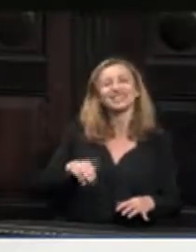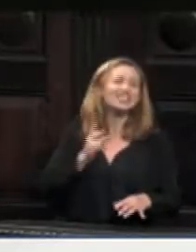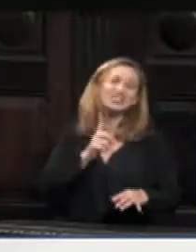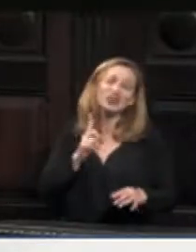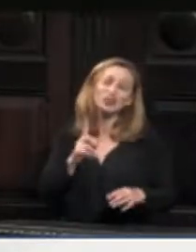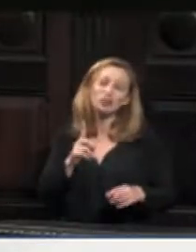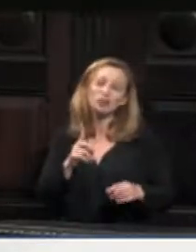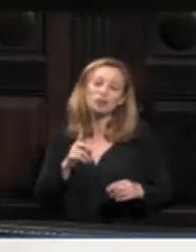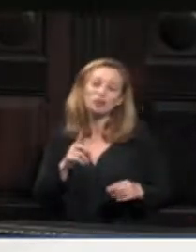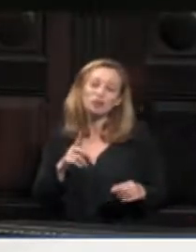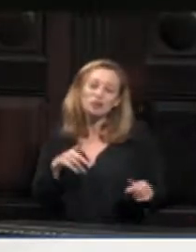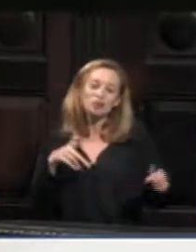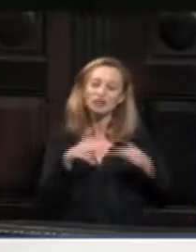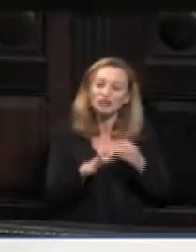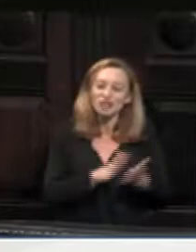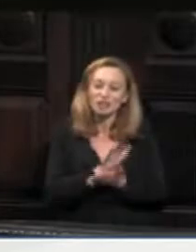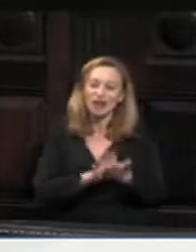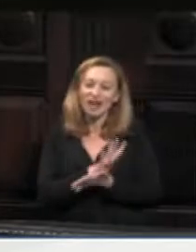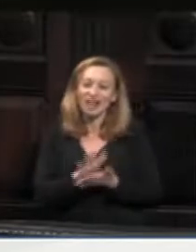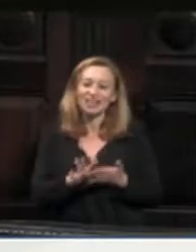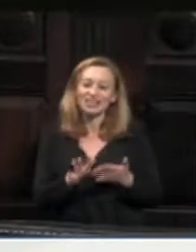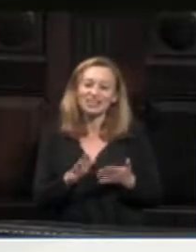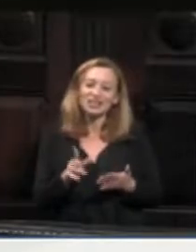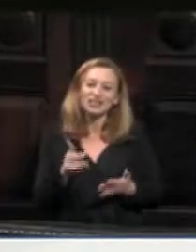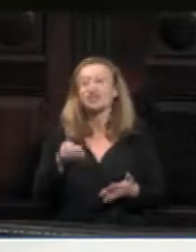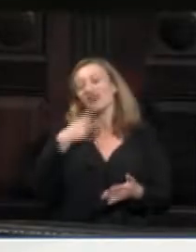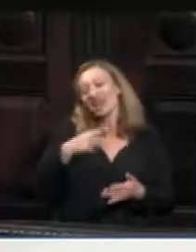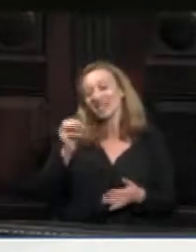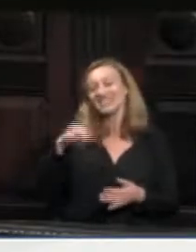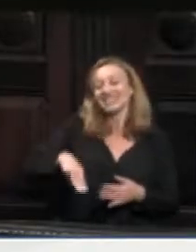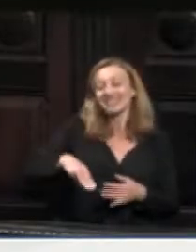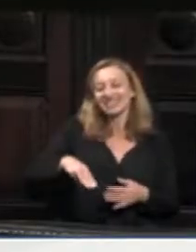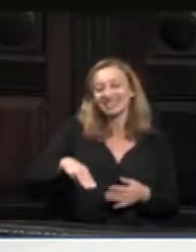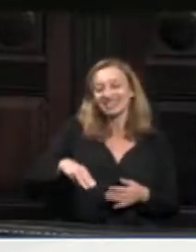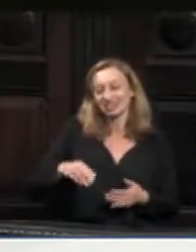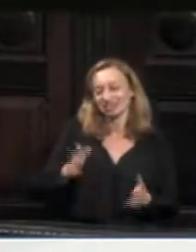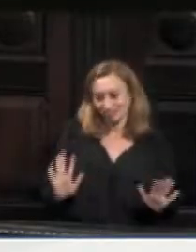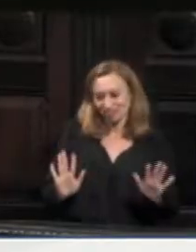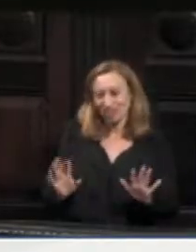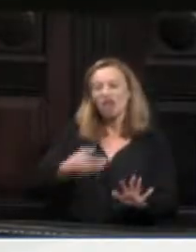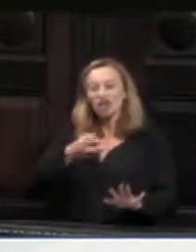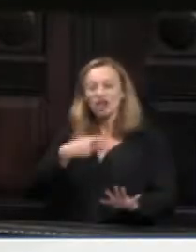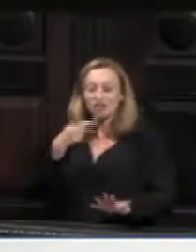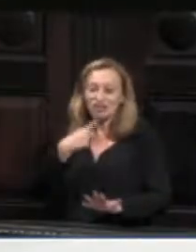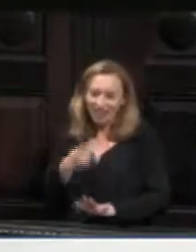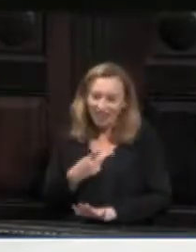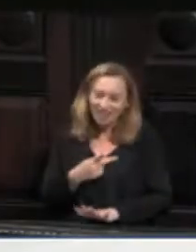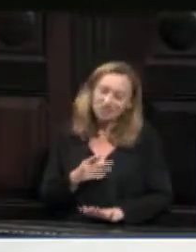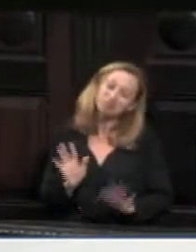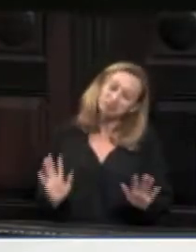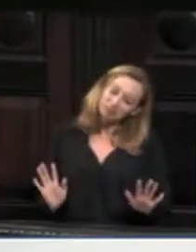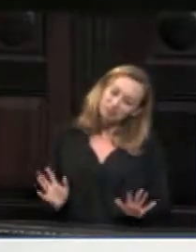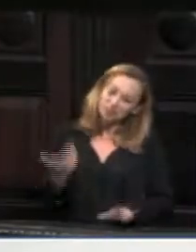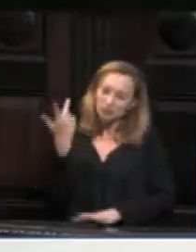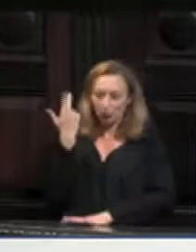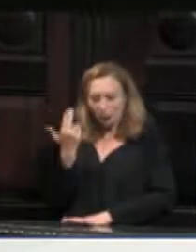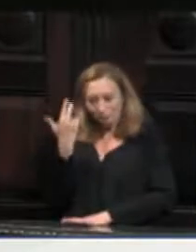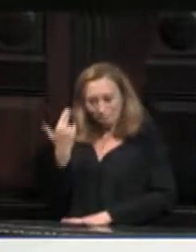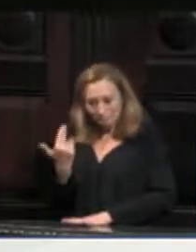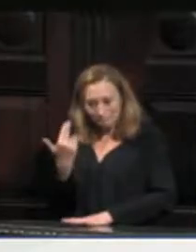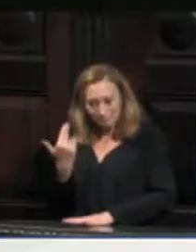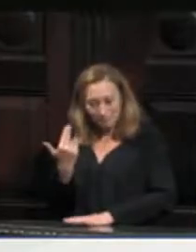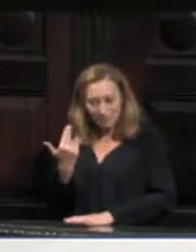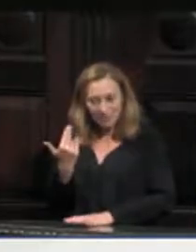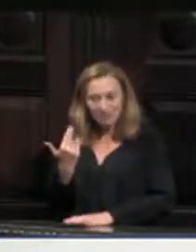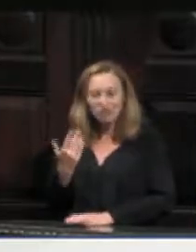mais, diga que sim, eu serei feliz. Eu quero dizer o seguinte, senhor presidente, naturalmente, que aqueles que